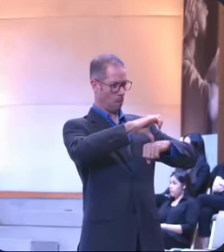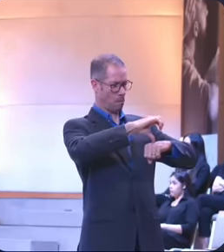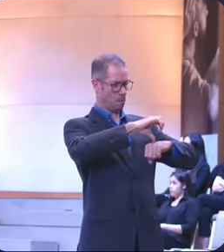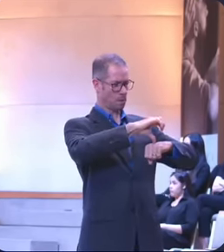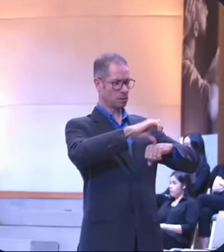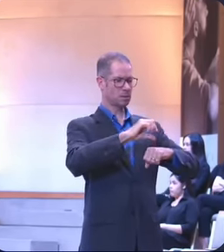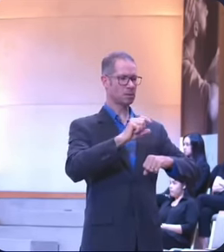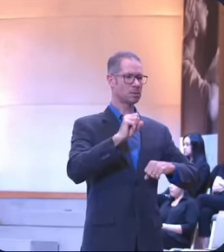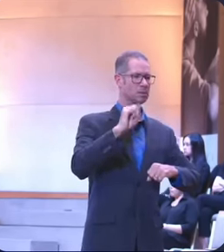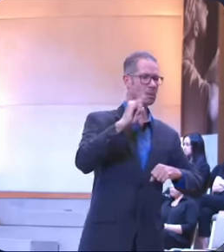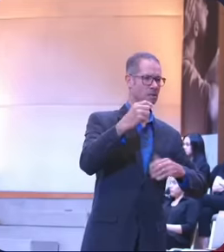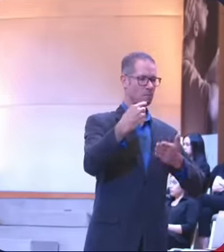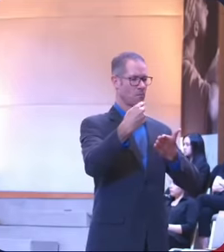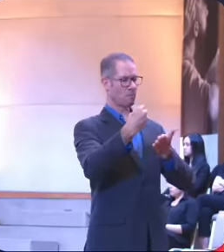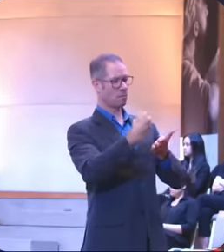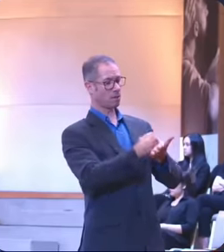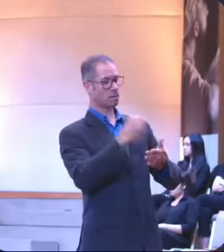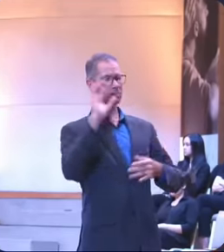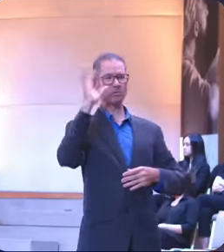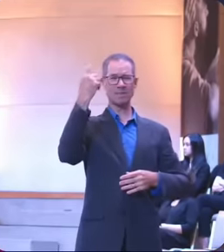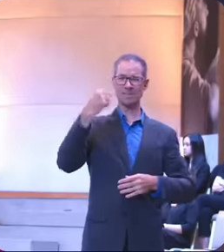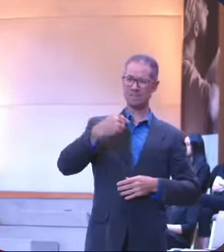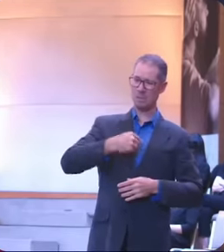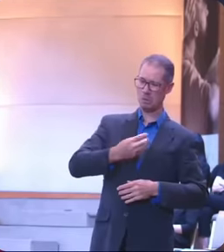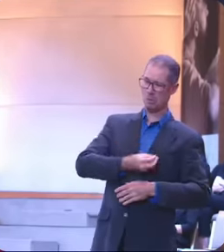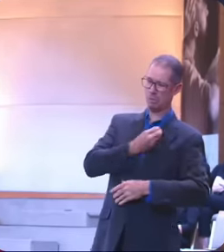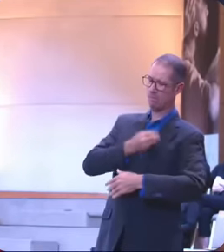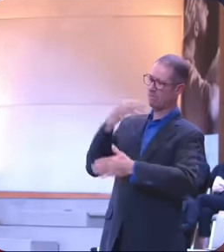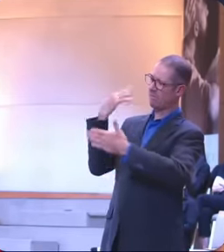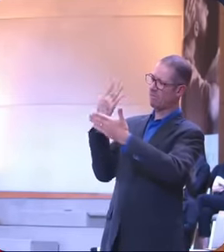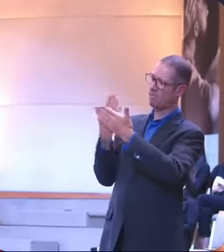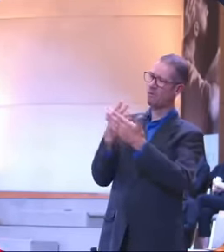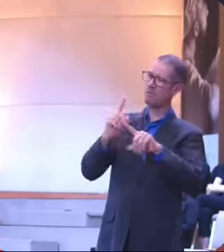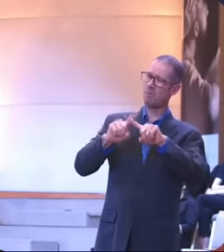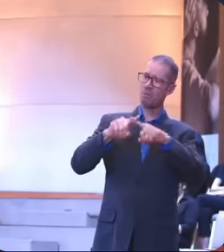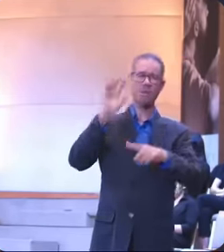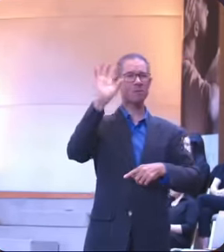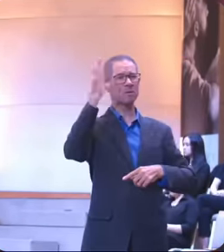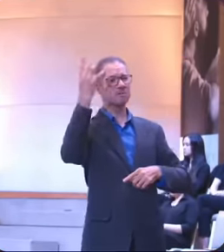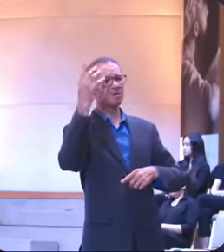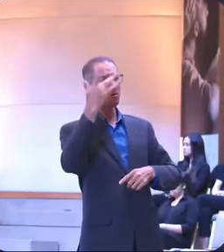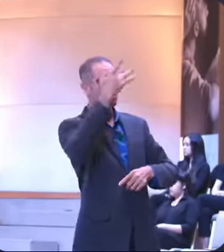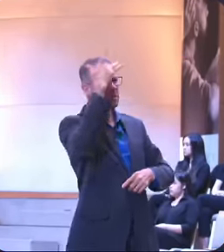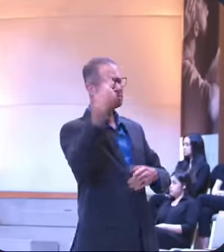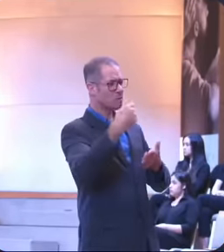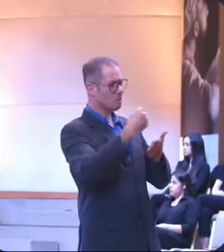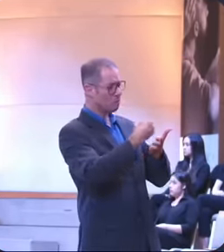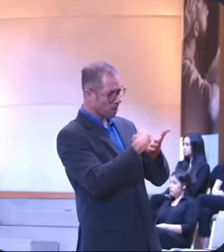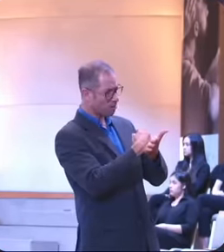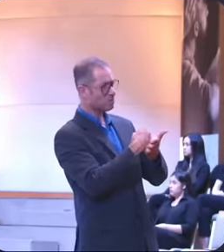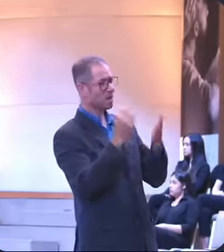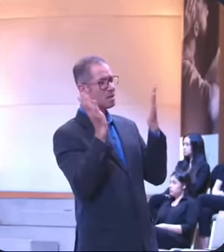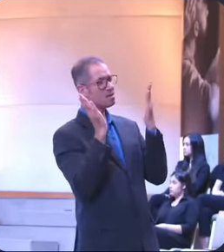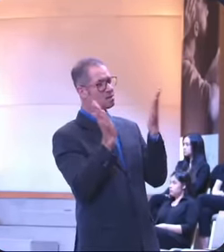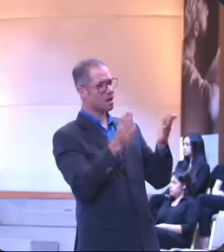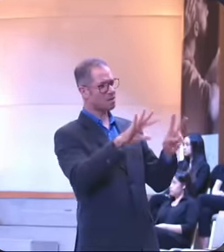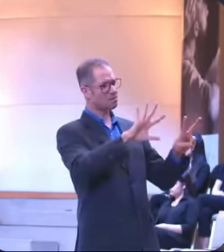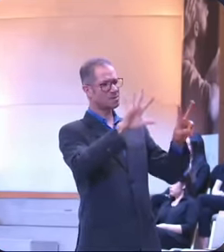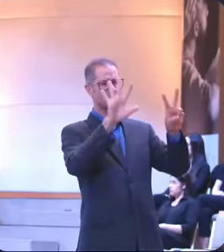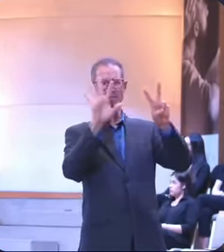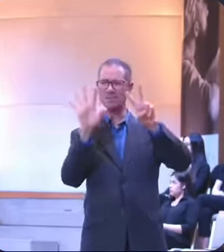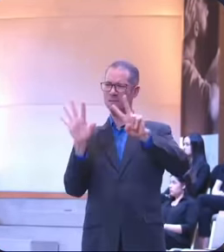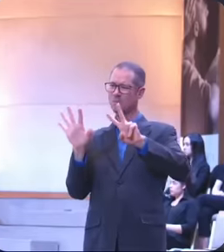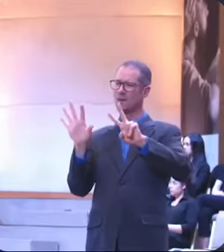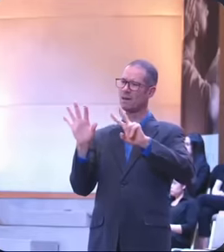você me perguntar algumas situações que eu já vivi, por que elas aconteceram, alguém já me perguntou, me mandaram essa semana